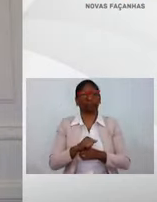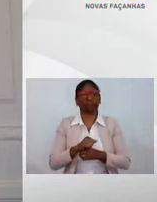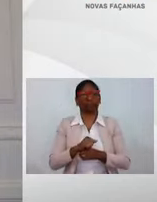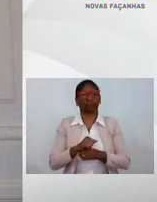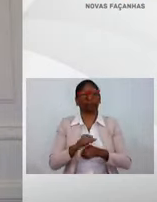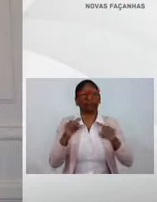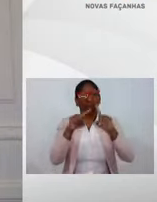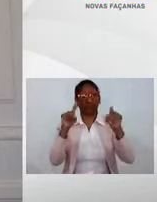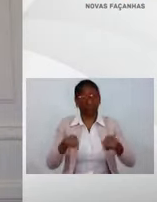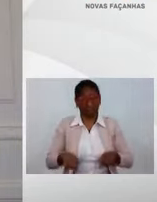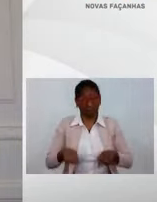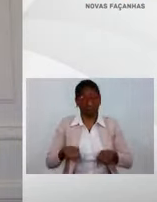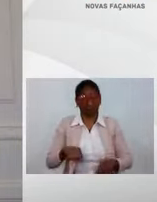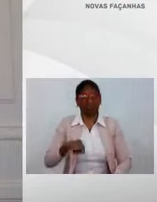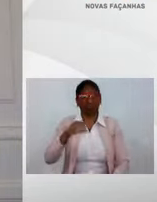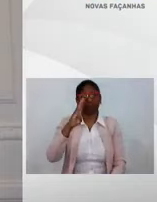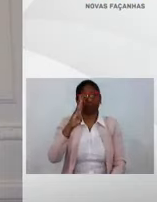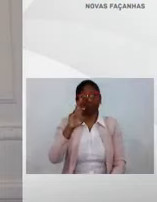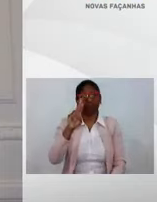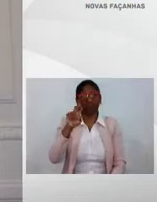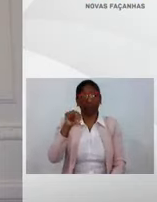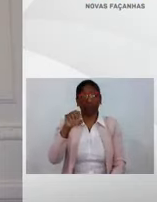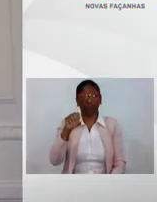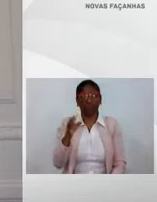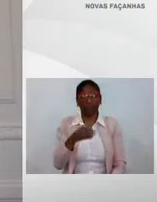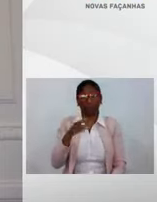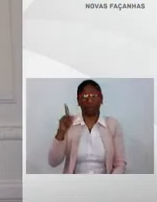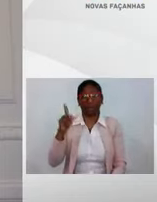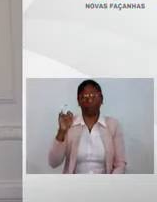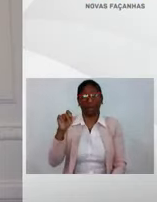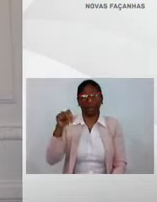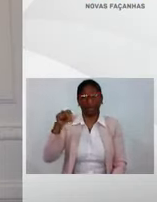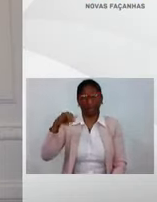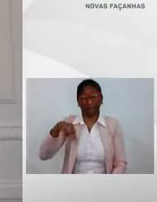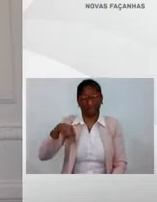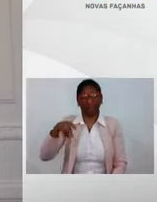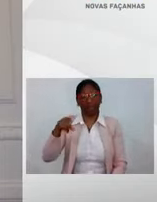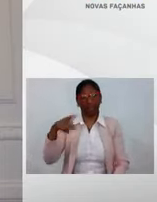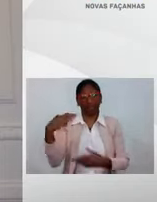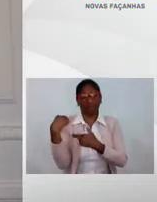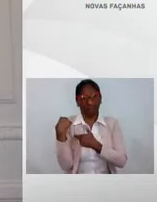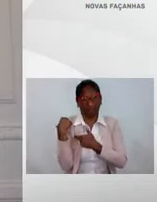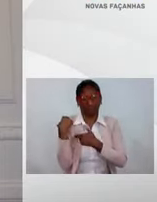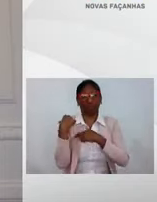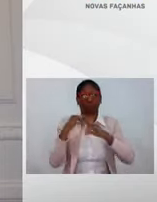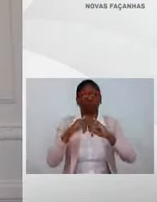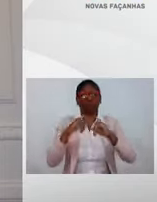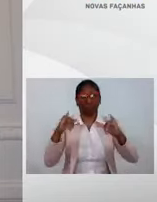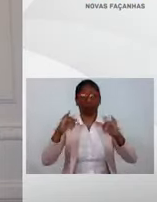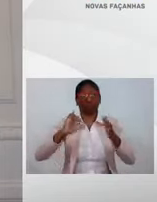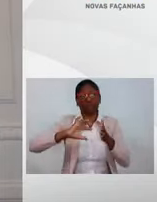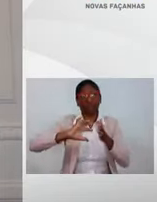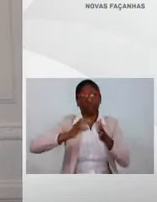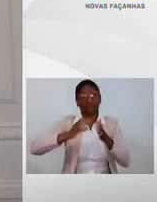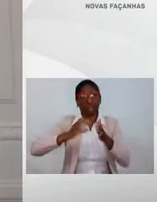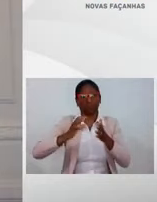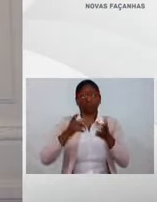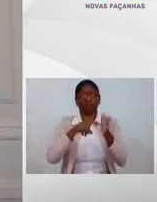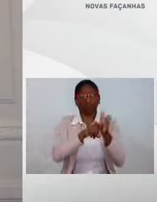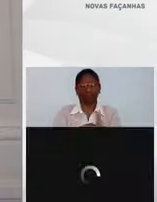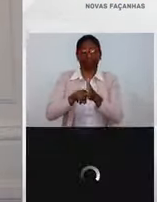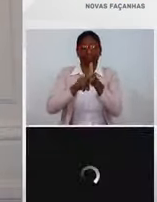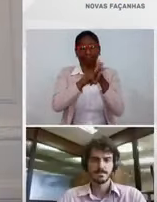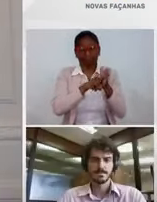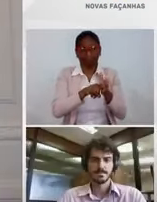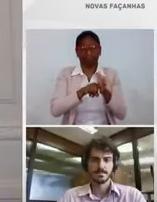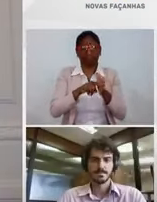servidor Bruno Paim, que é diretor, chefe da divisão dos dados e indicadores do Departamento de Economia e Estatística, para apresentar